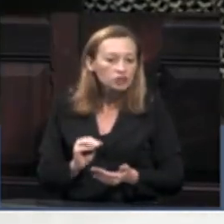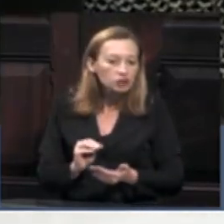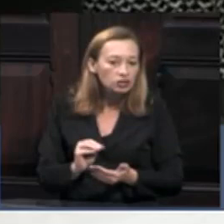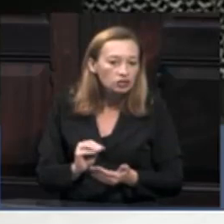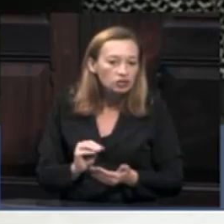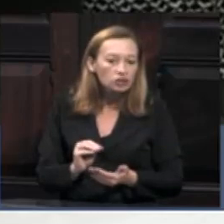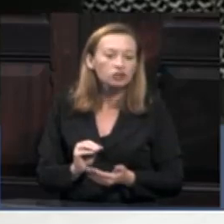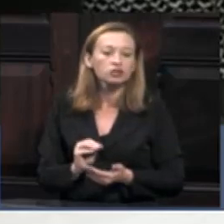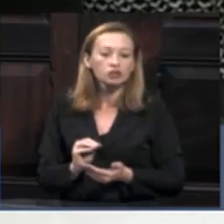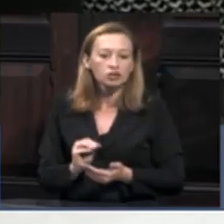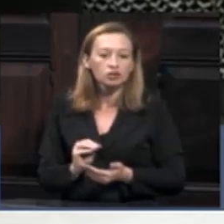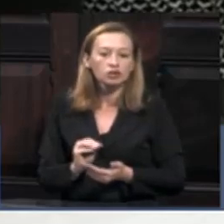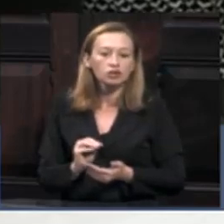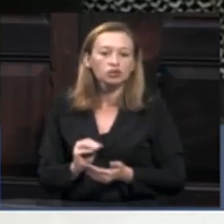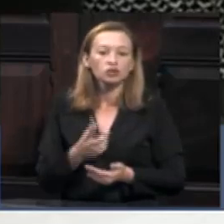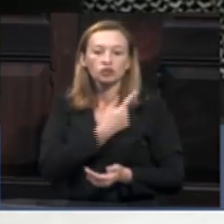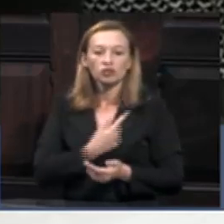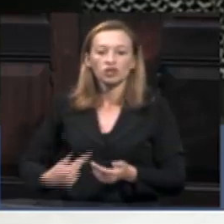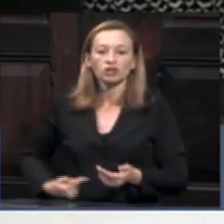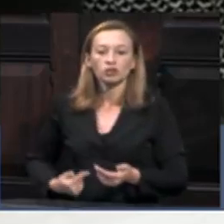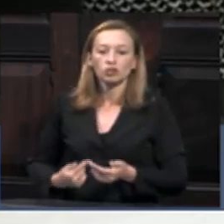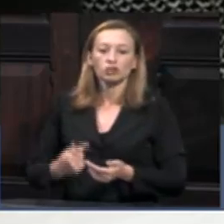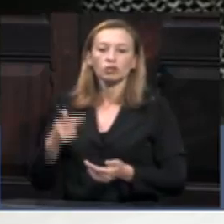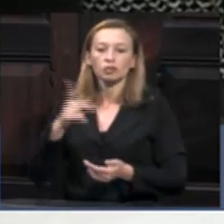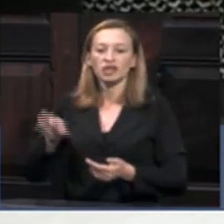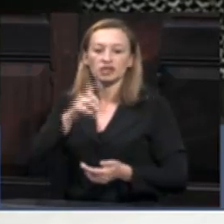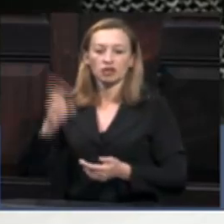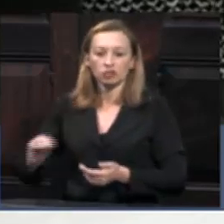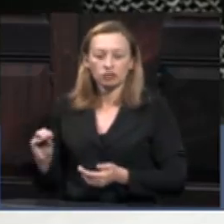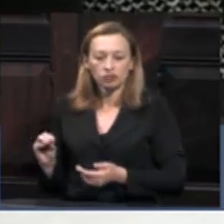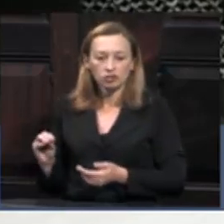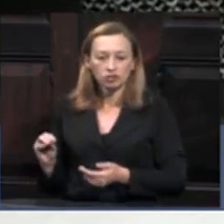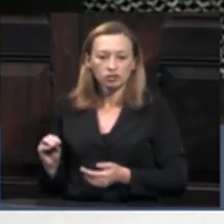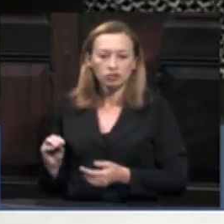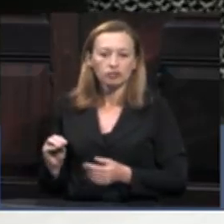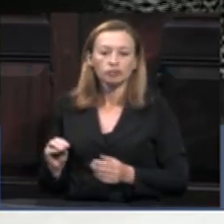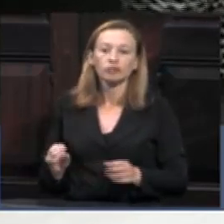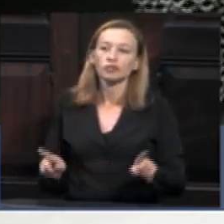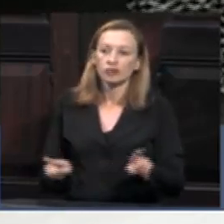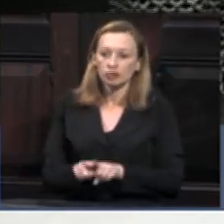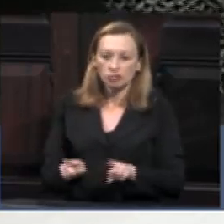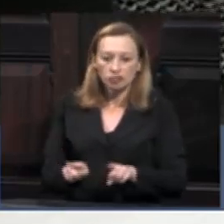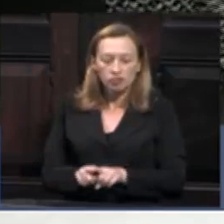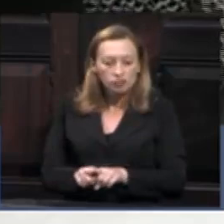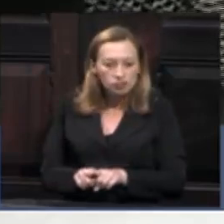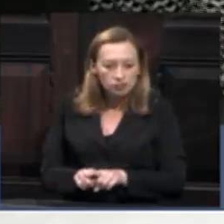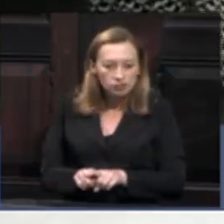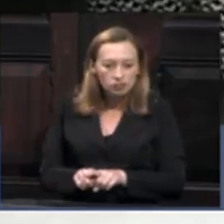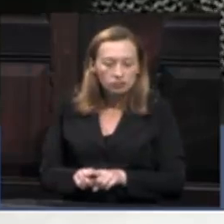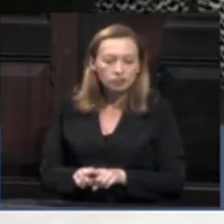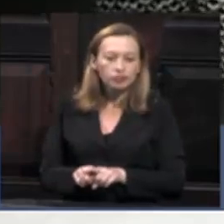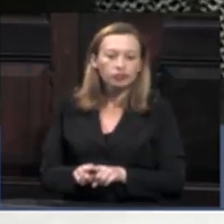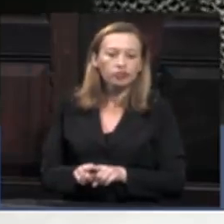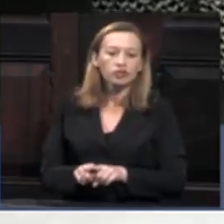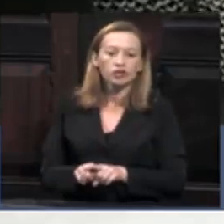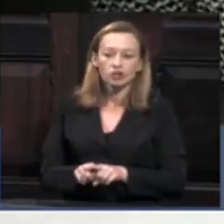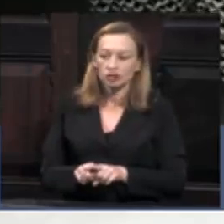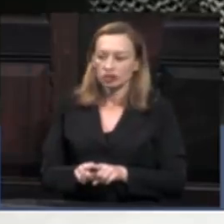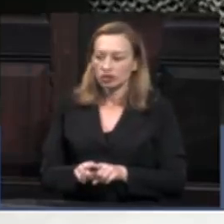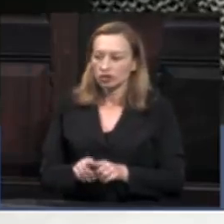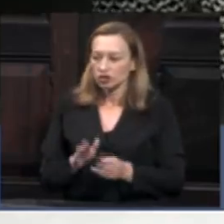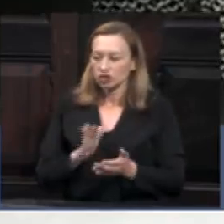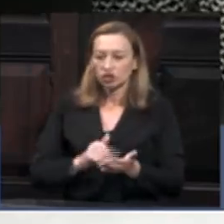o veto do governador Pezão. Assim como derrubando